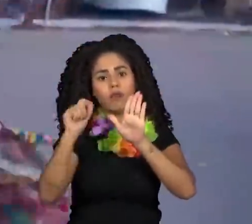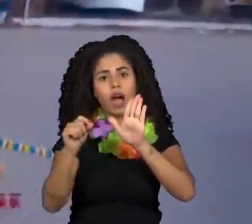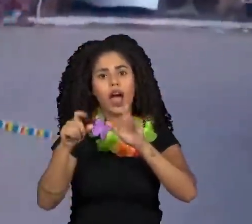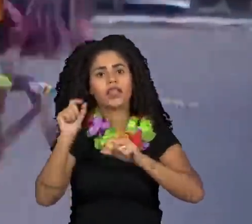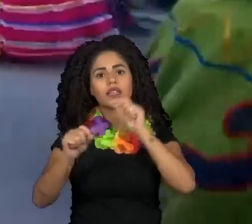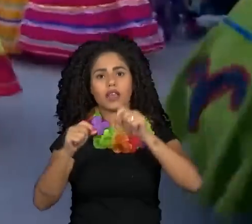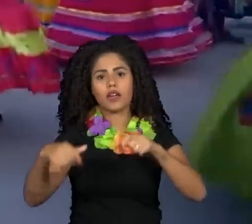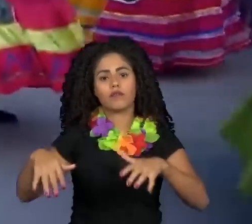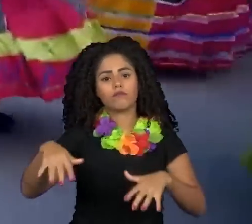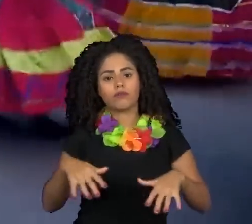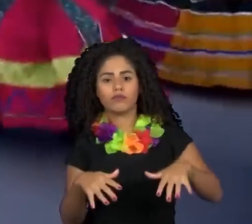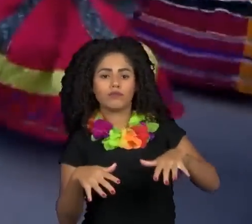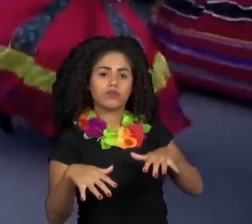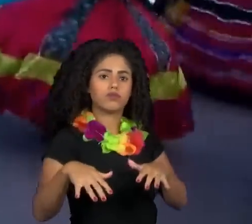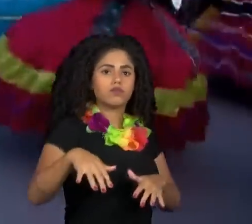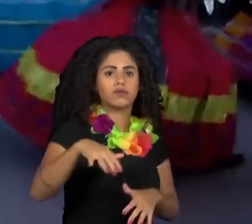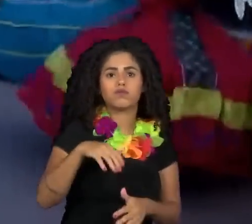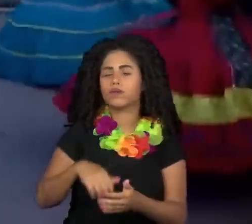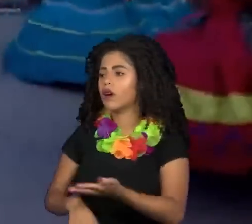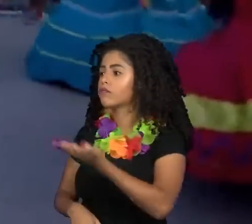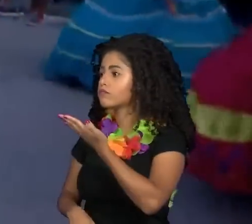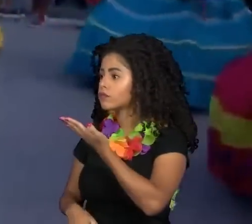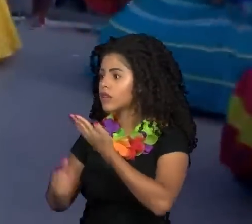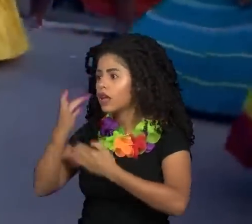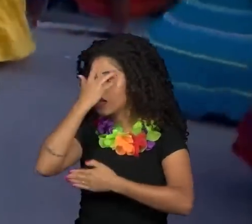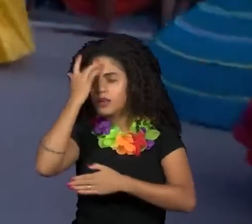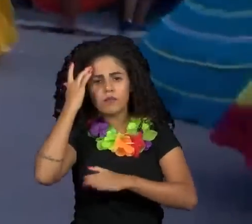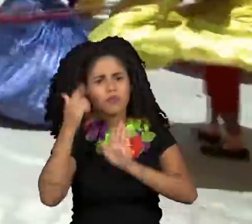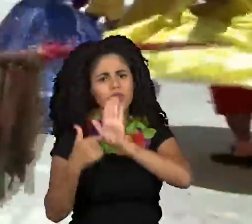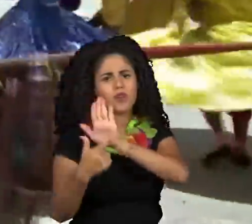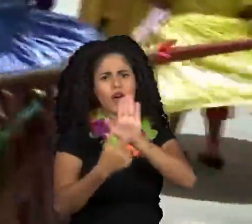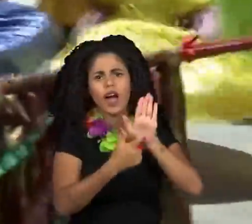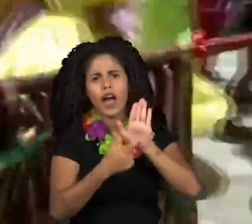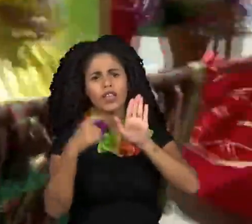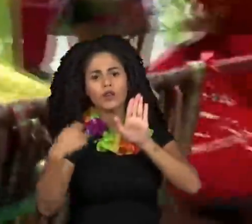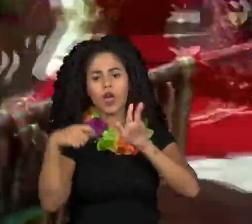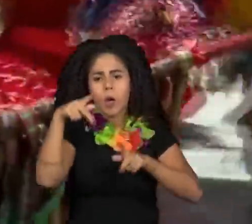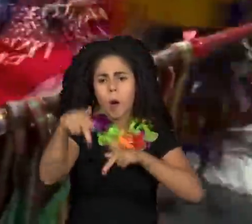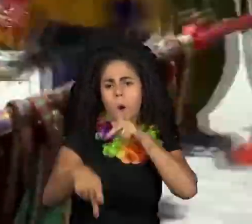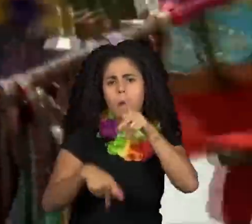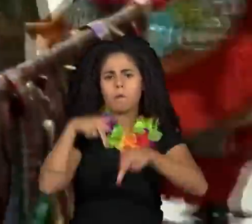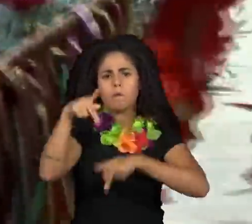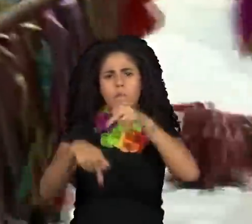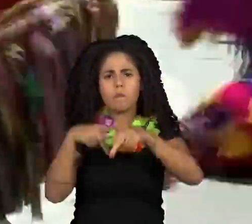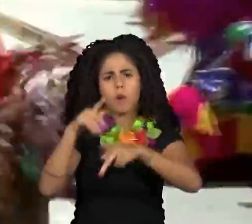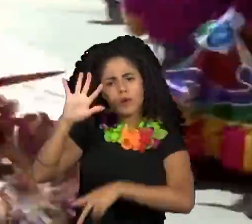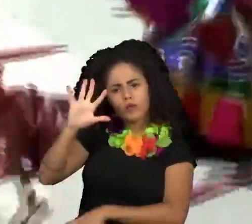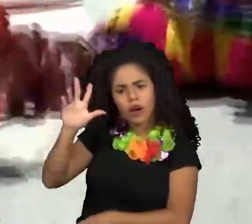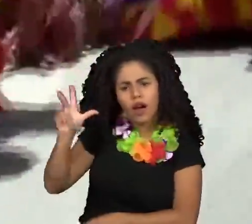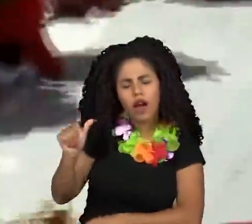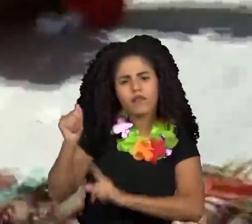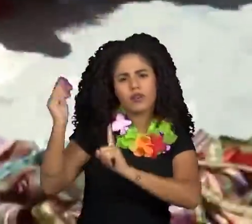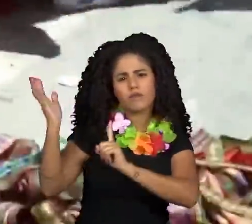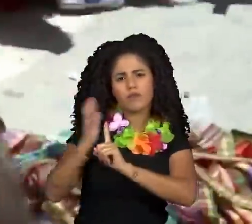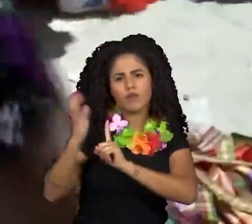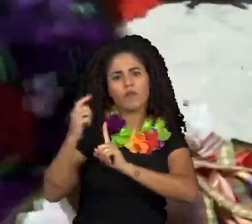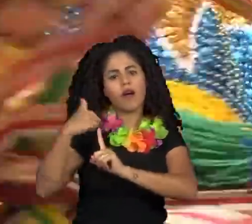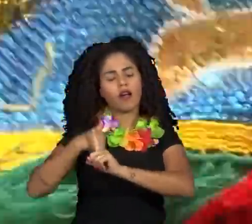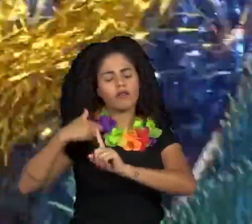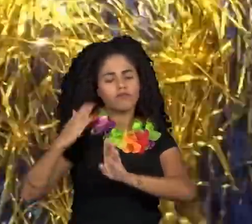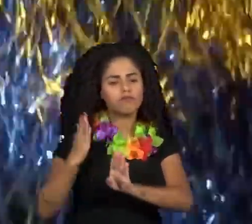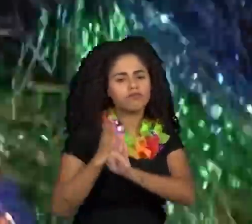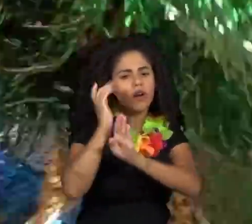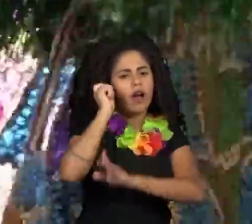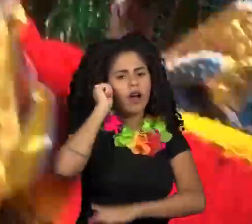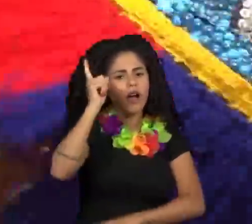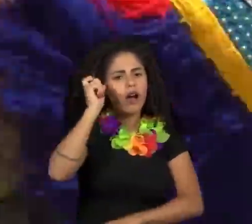baque virado é uma nação exilada. É um povo de África que aqui se reencontra,